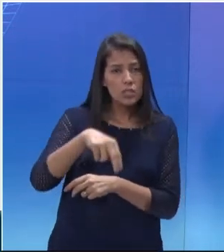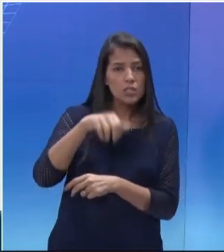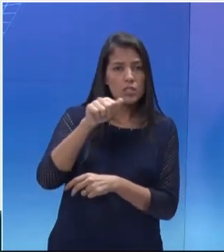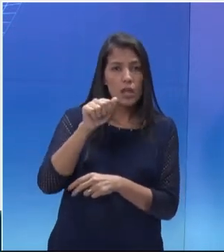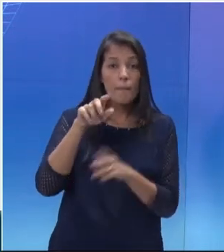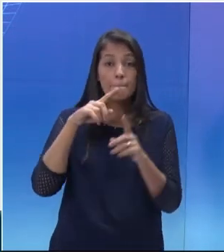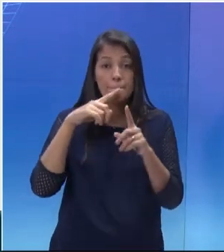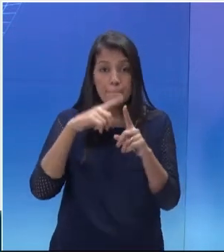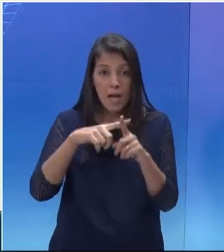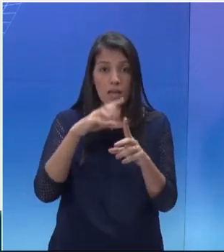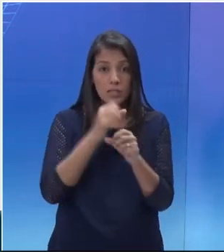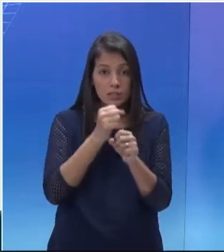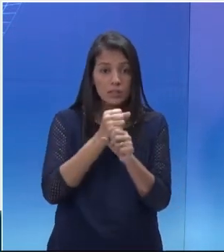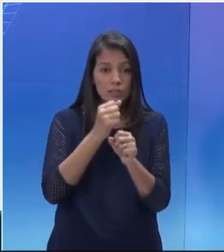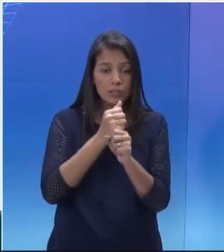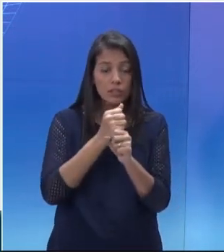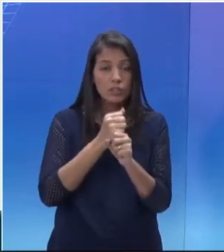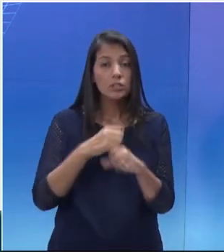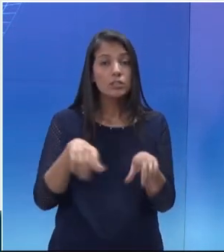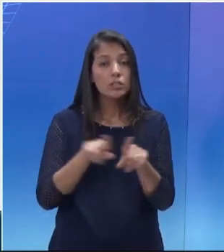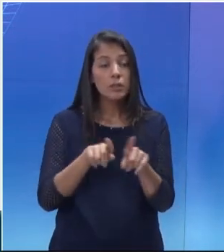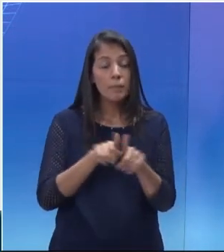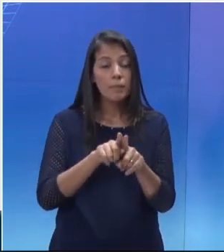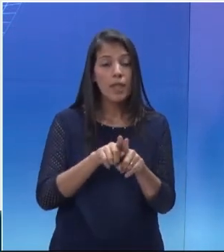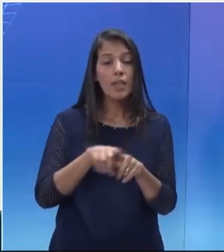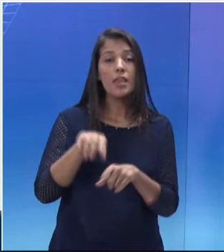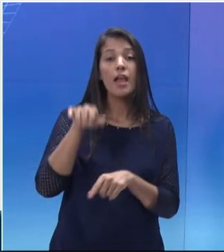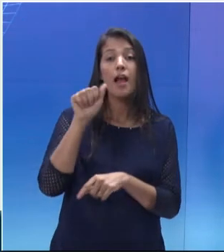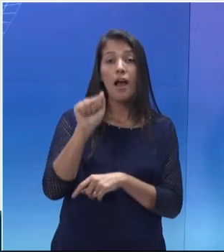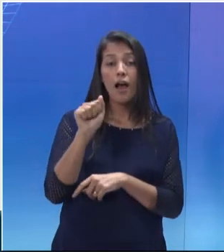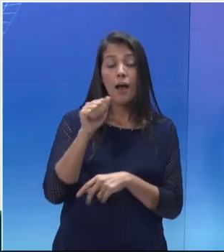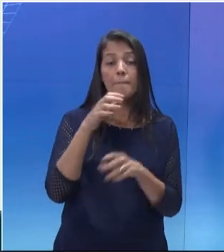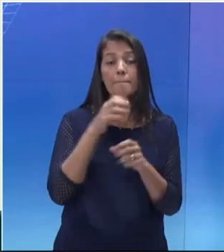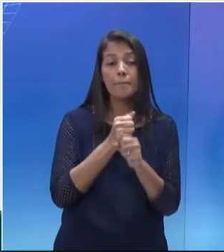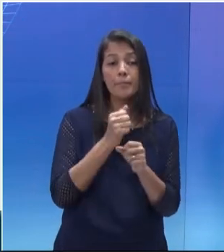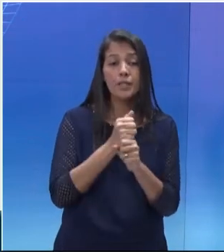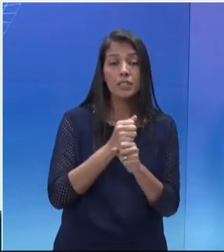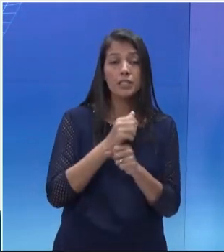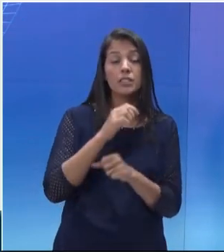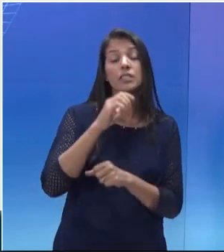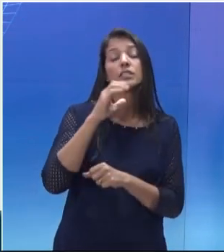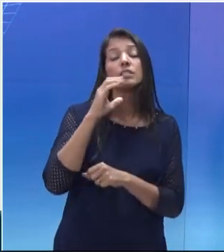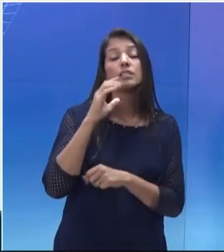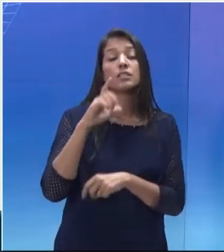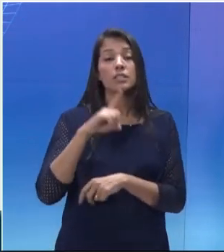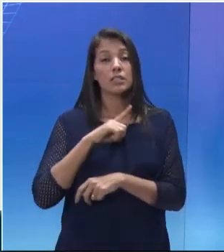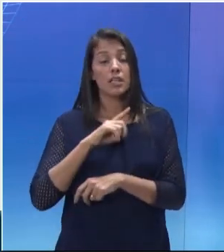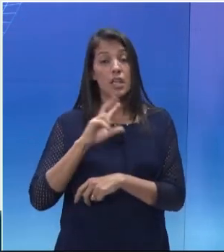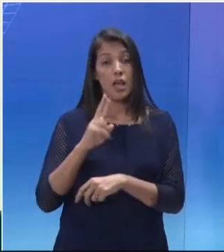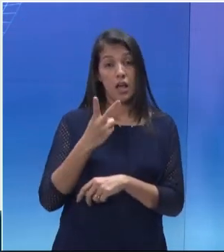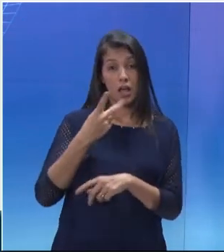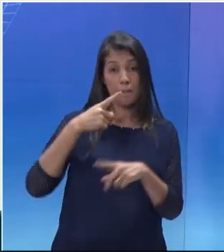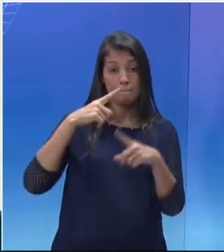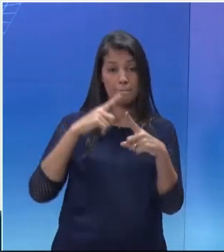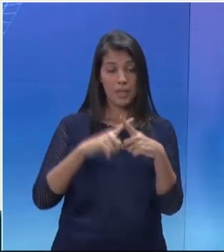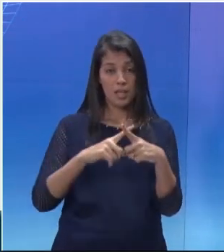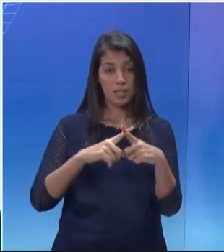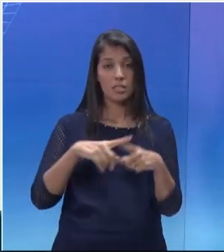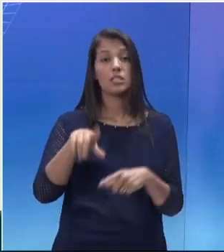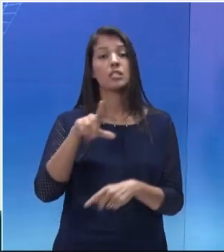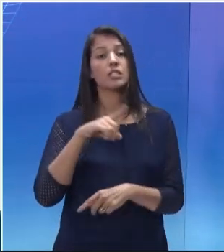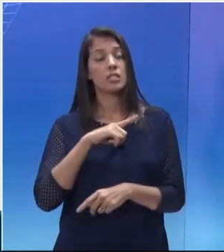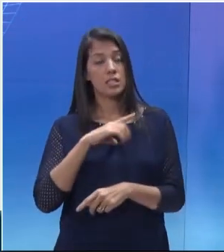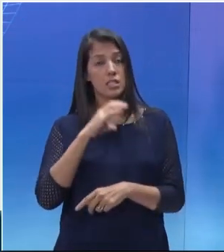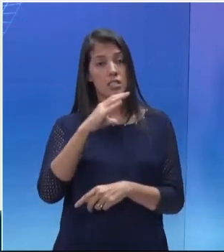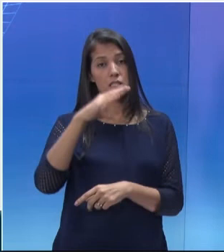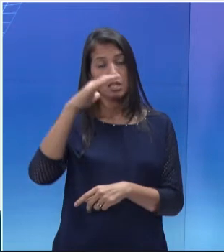Na+ e OH+, e dois tipos de ânion, Cl- e OH-. Então, nós temos mais duas